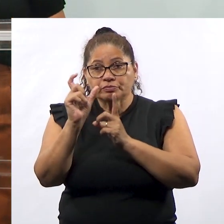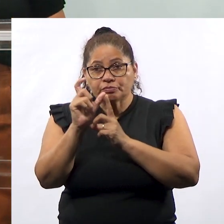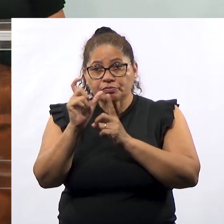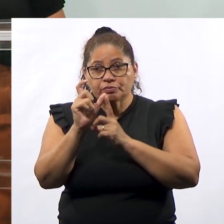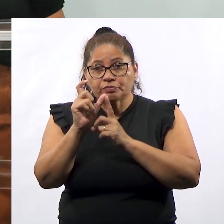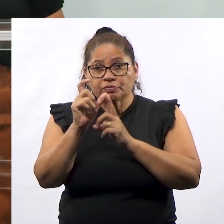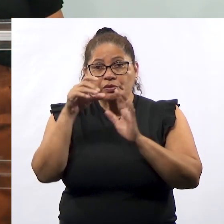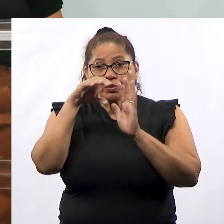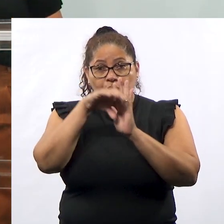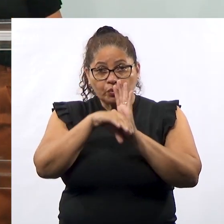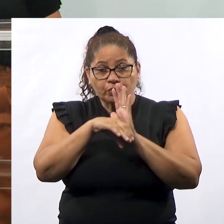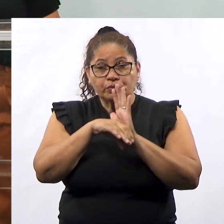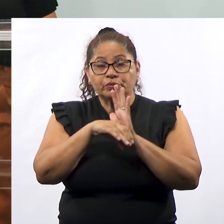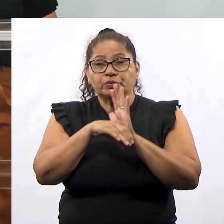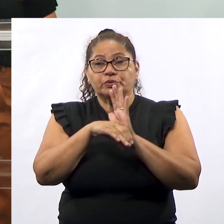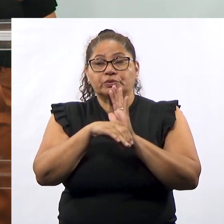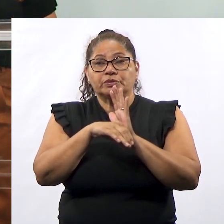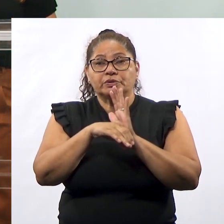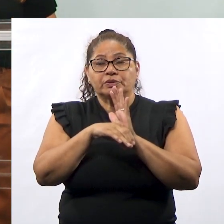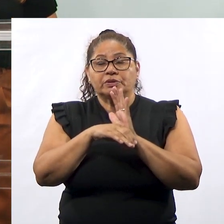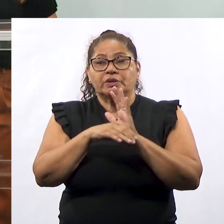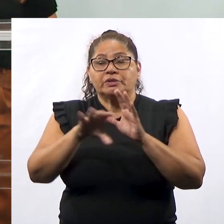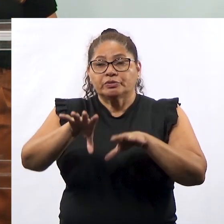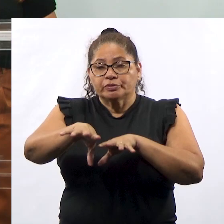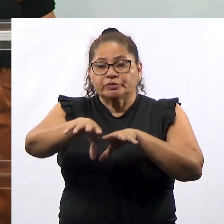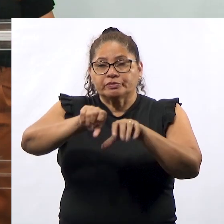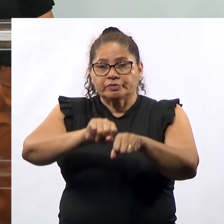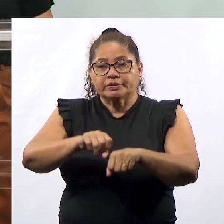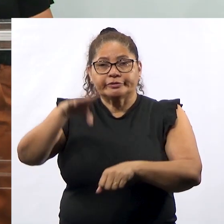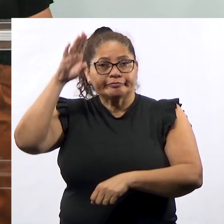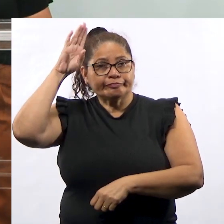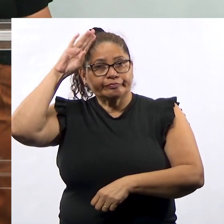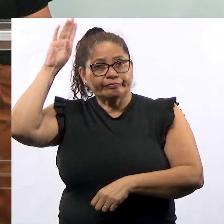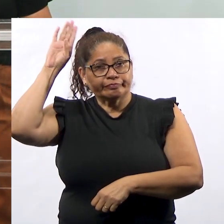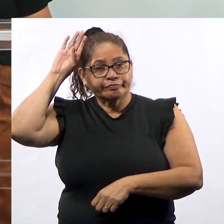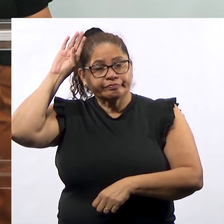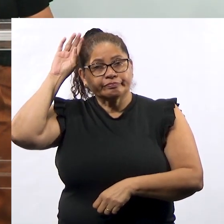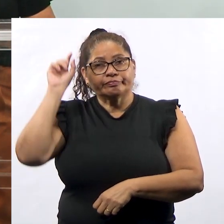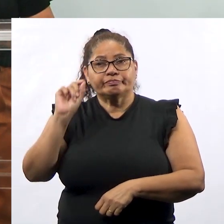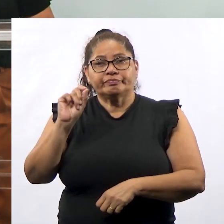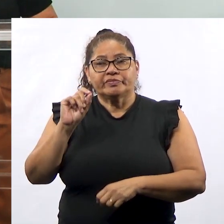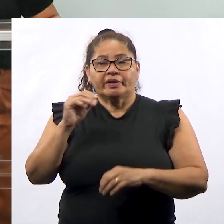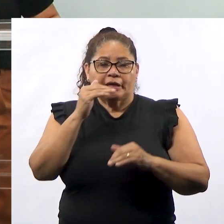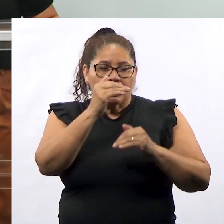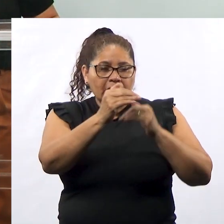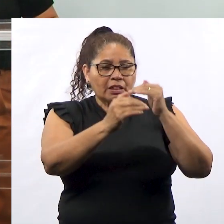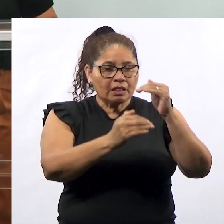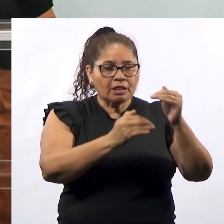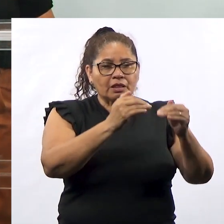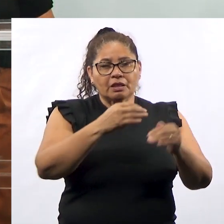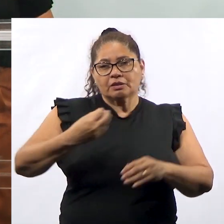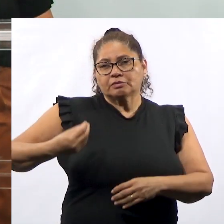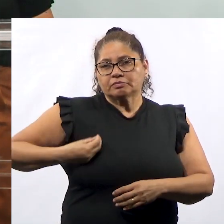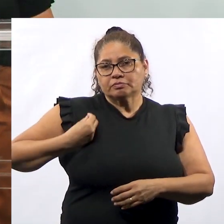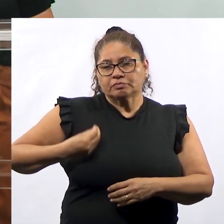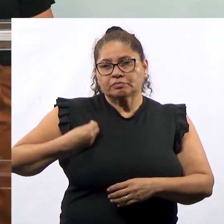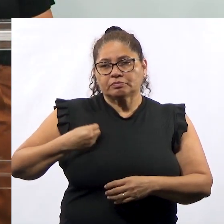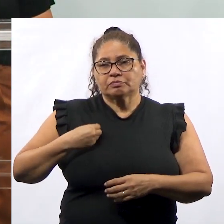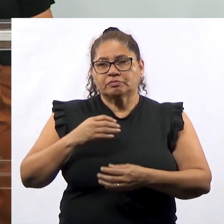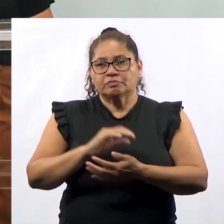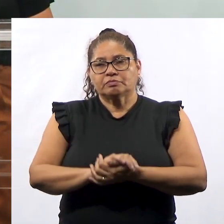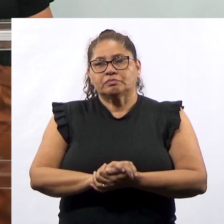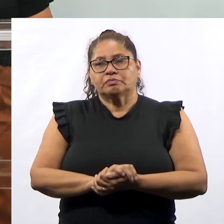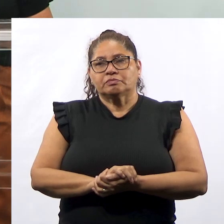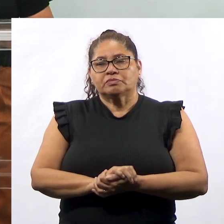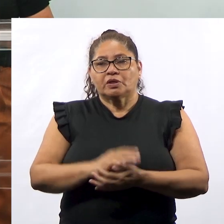Que o currículo tem a ver com a nossa formação acadêmica, com aquilo que você construiu ao longo da vida, com aquilo